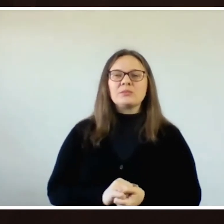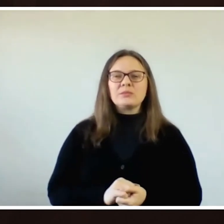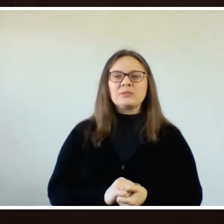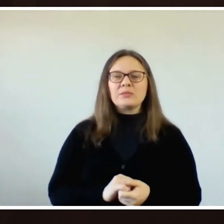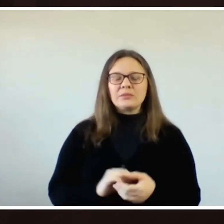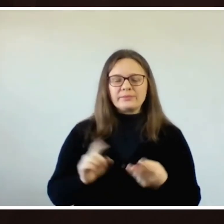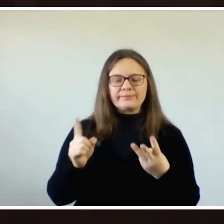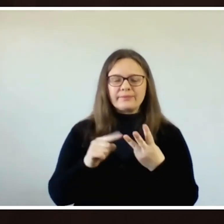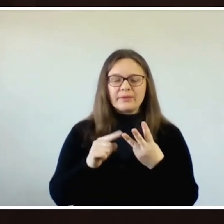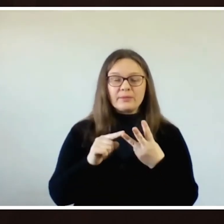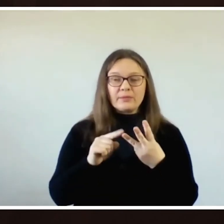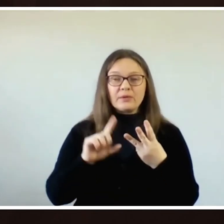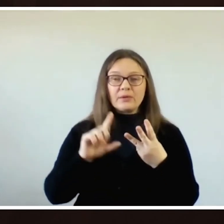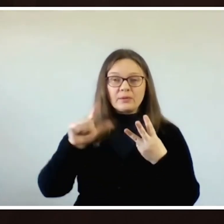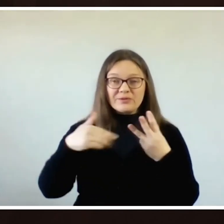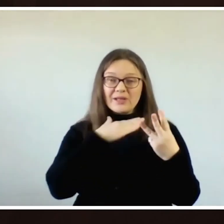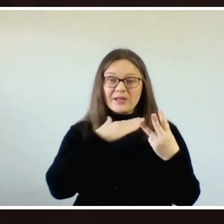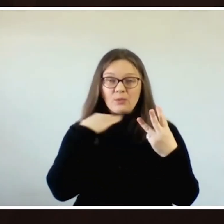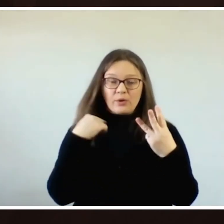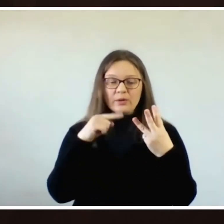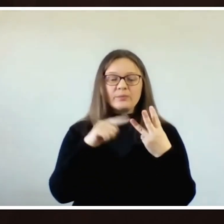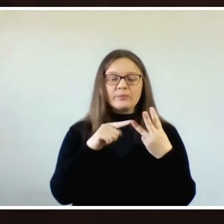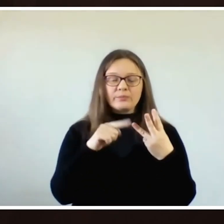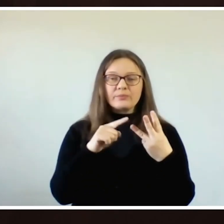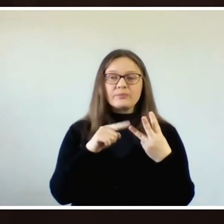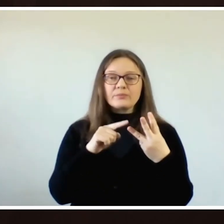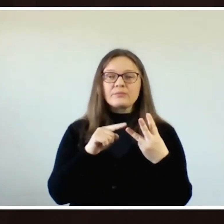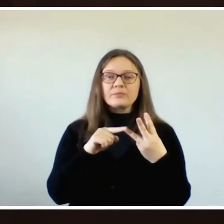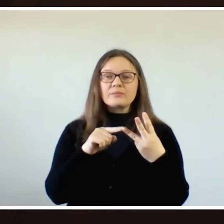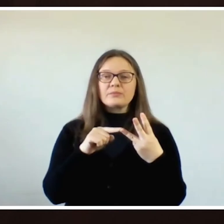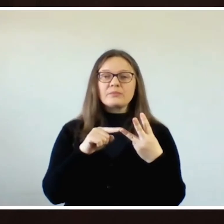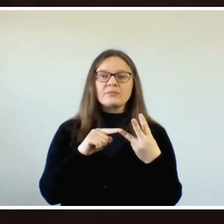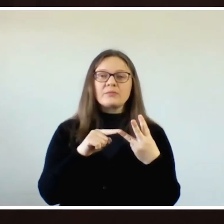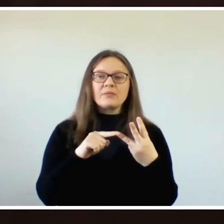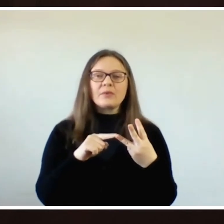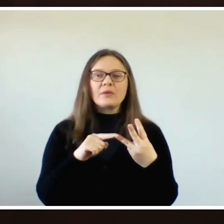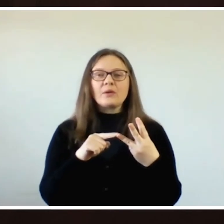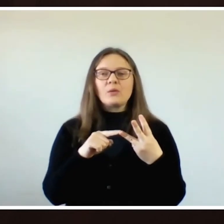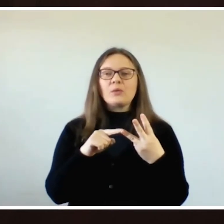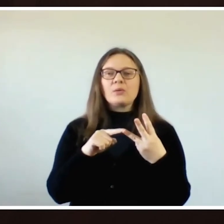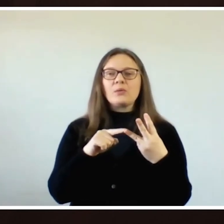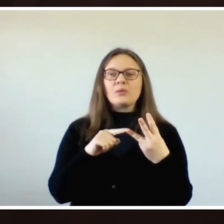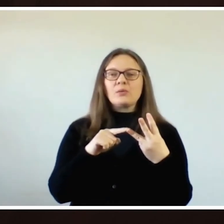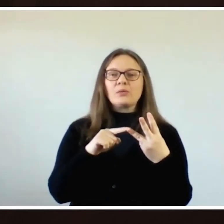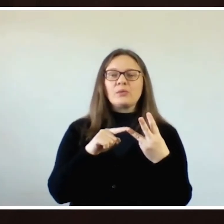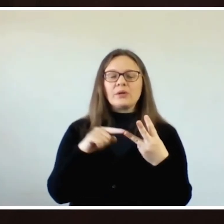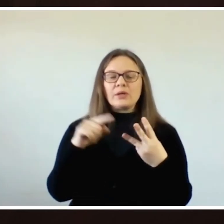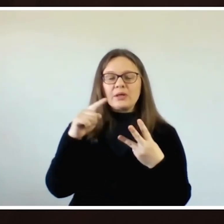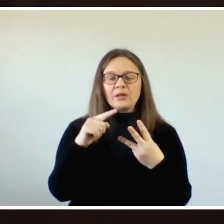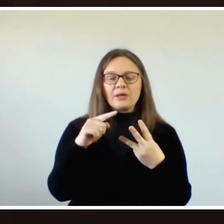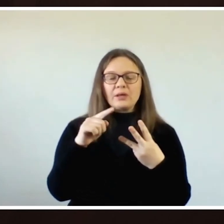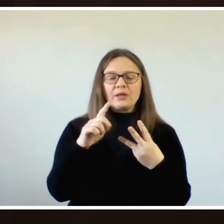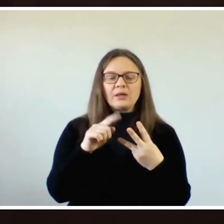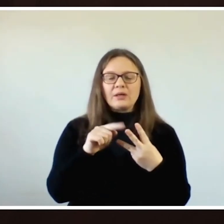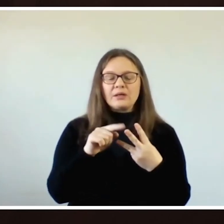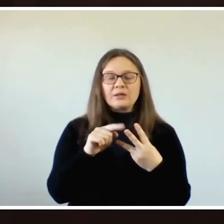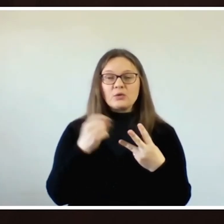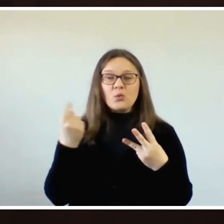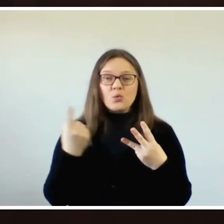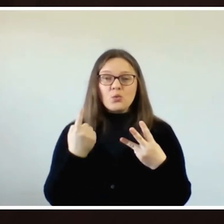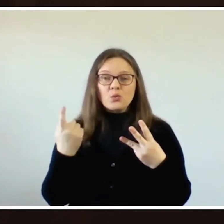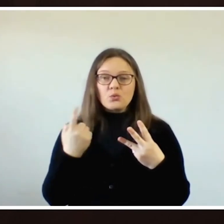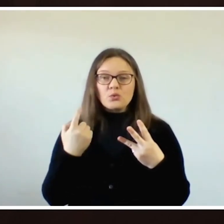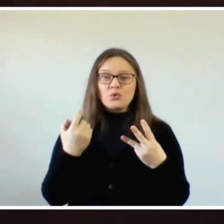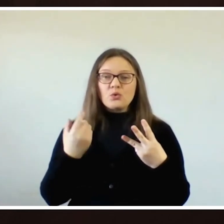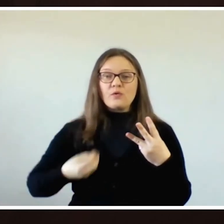os arianos, com apoio do imperador Constâncio, o segundo irmão, né, o único vivo, condenaram e depuseram